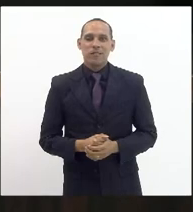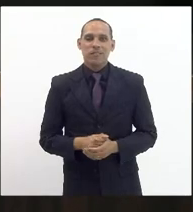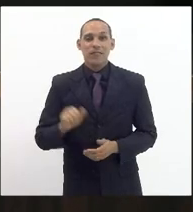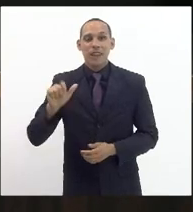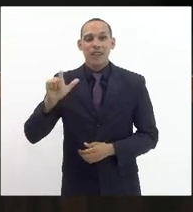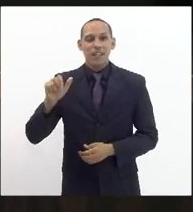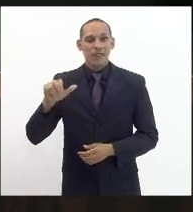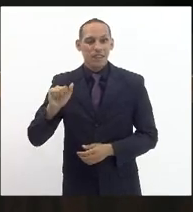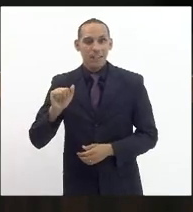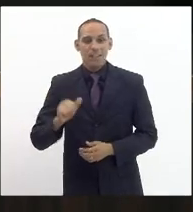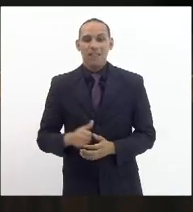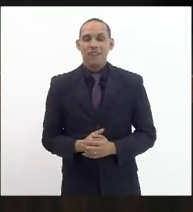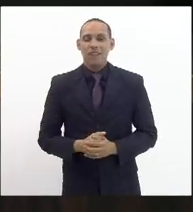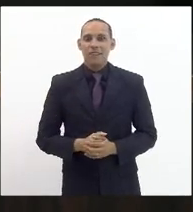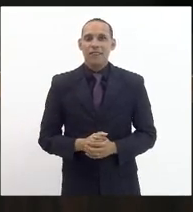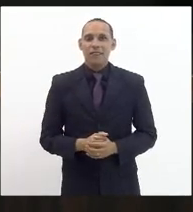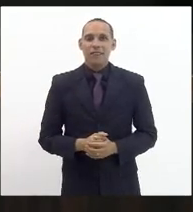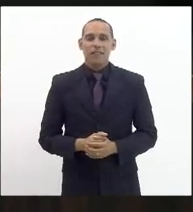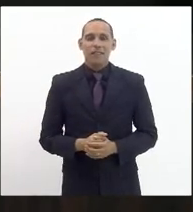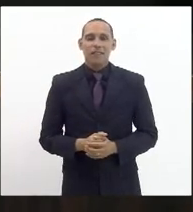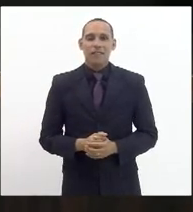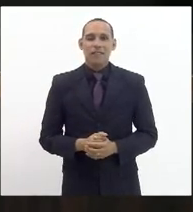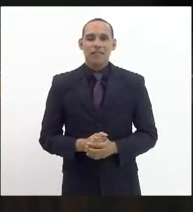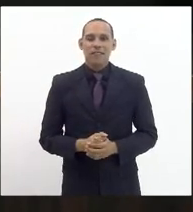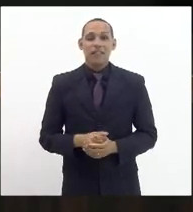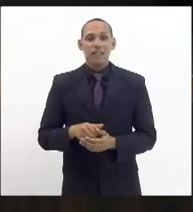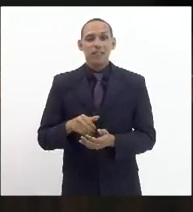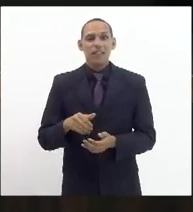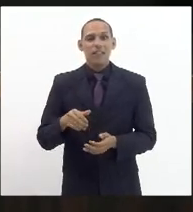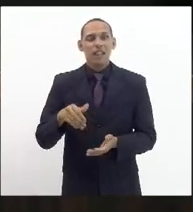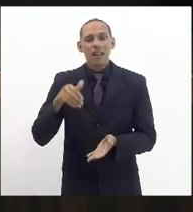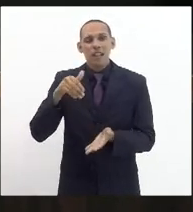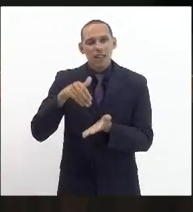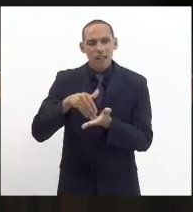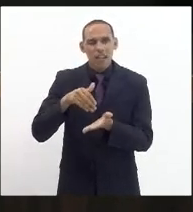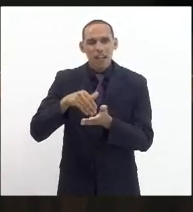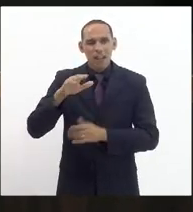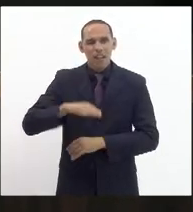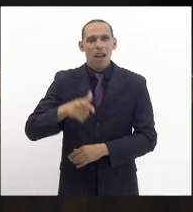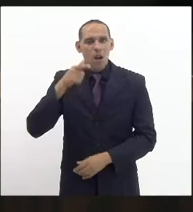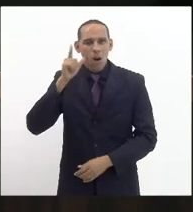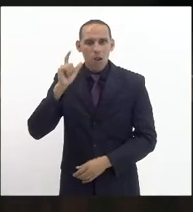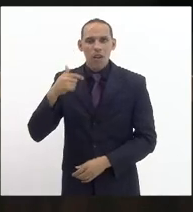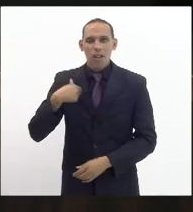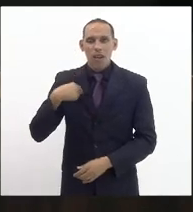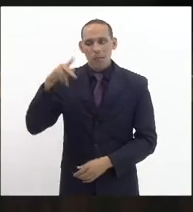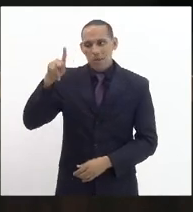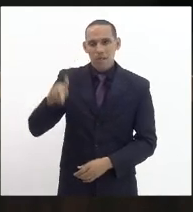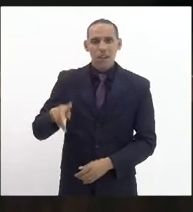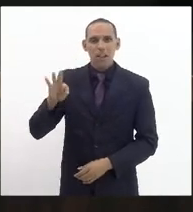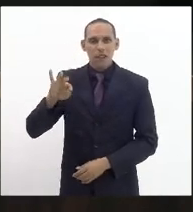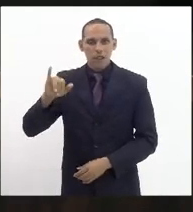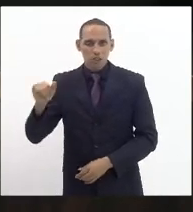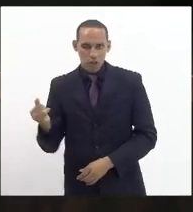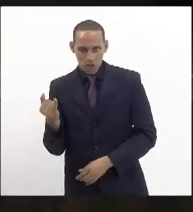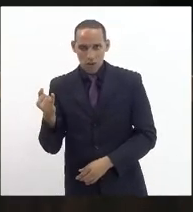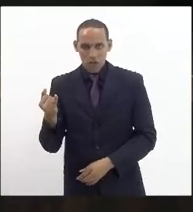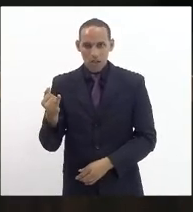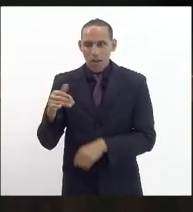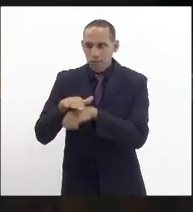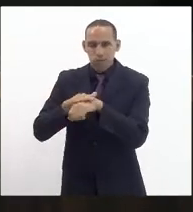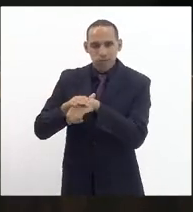Alana, eu, no final da tarde de ontem, falei com o presidente do TJ, doutor Henrique,